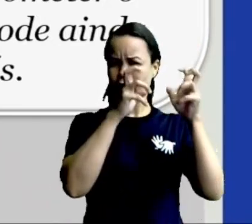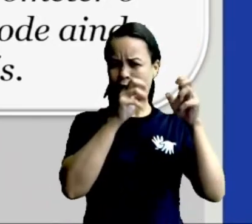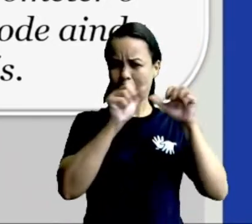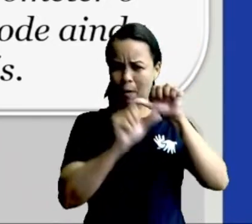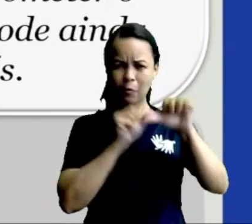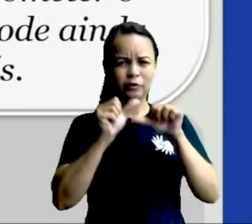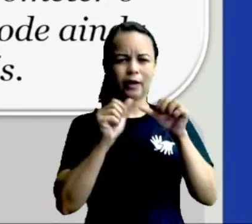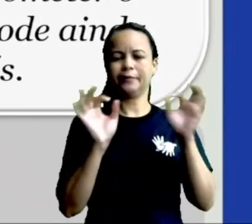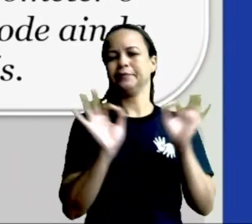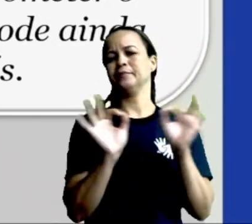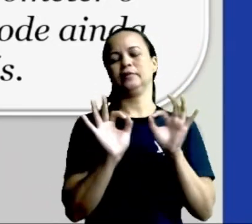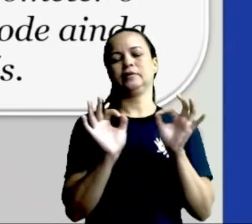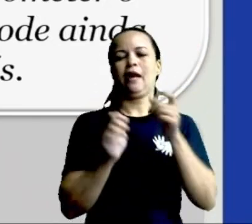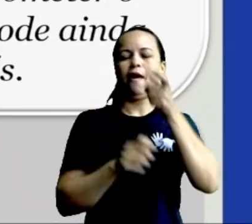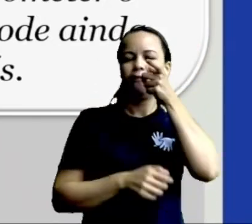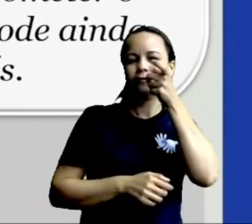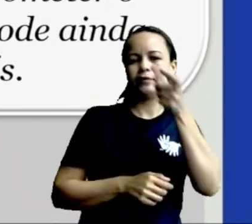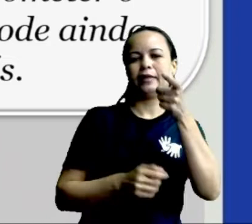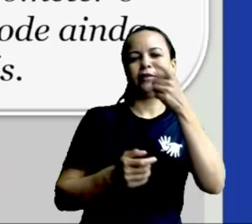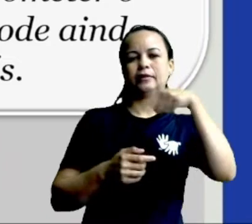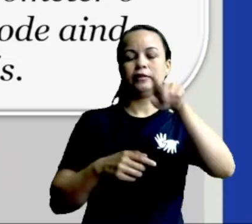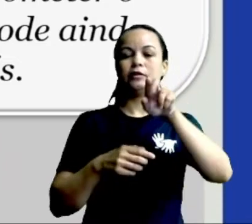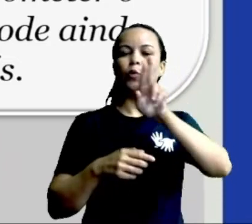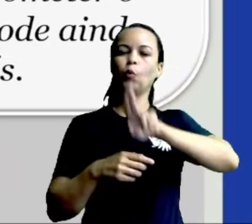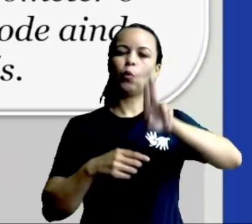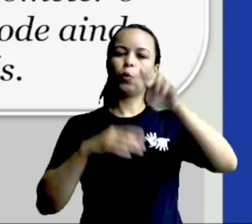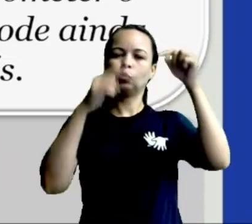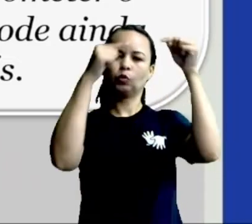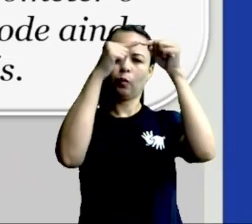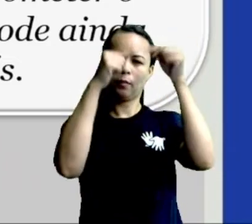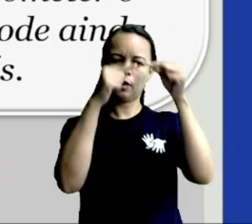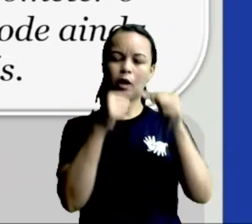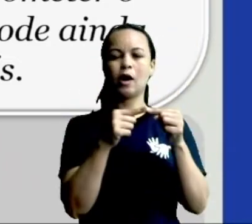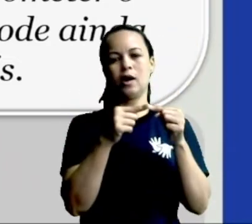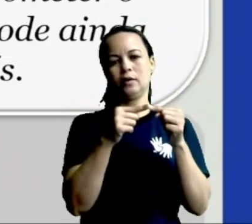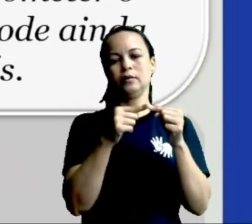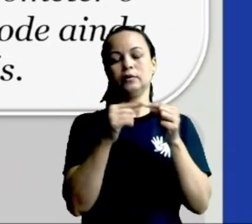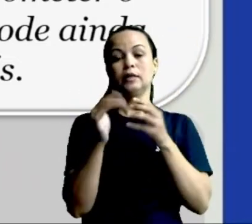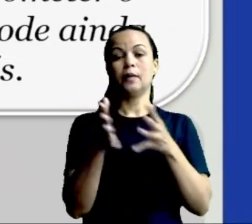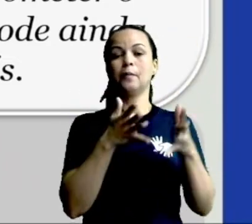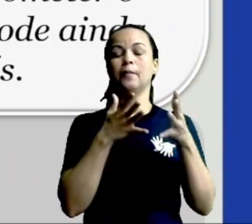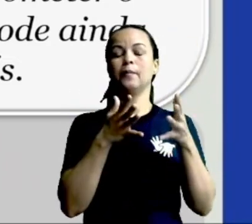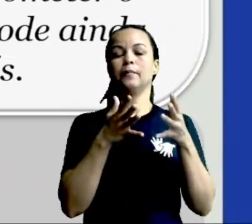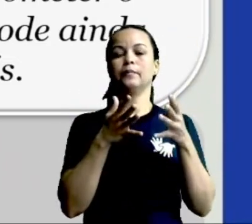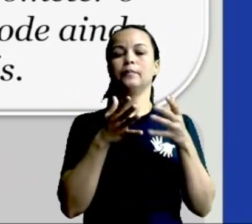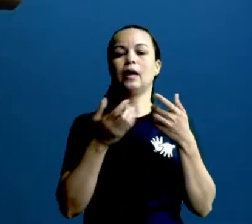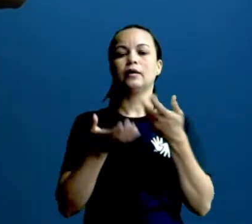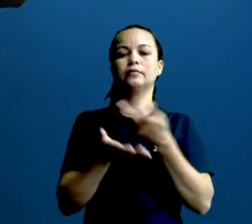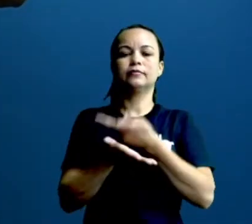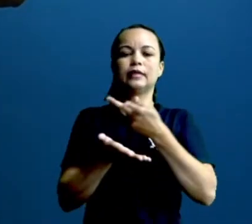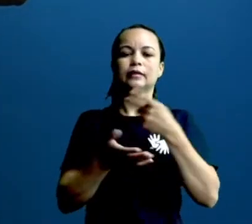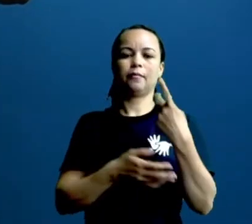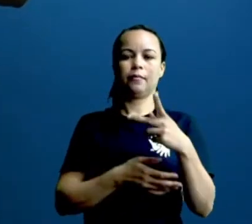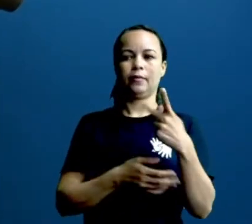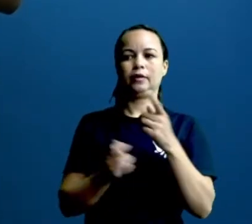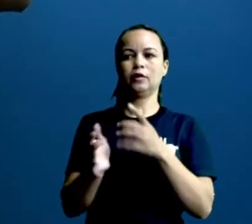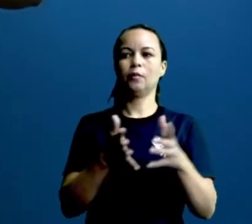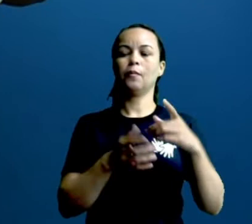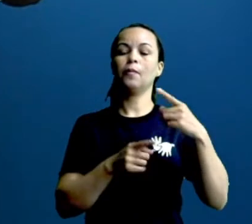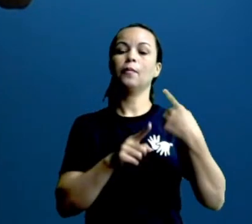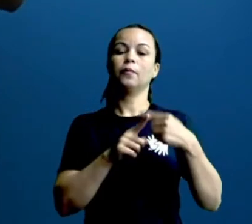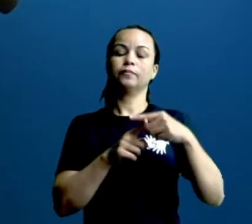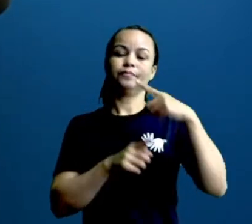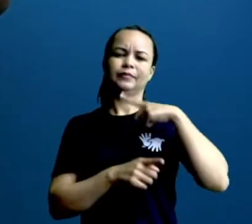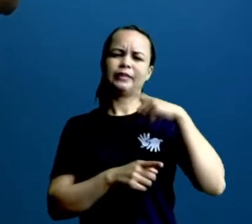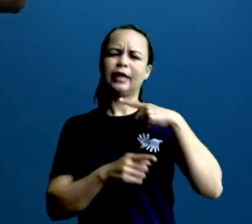tema. É bem interessante o uso desses conectivos ou conjunções exatamente por conta disso, porque você tem esse